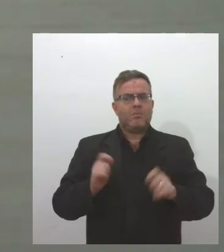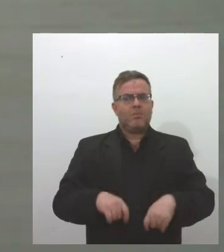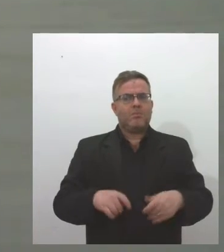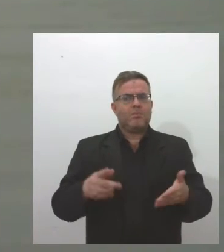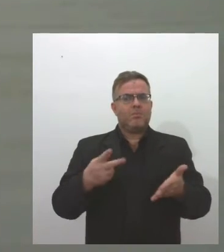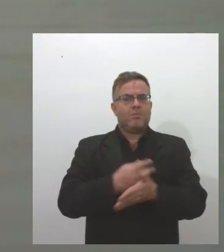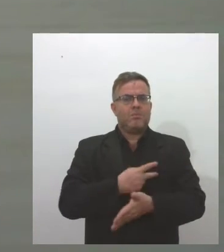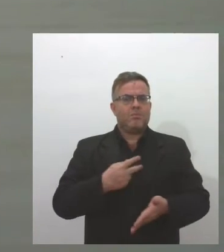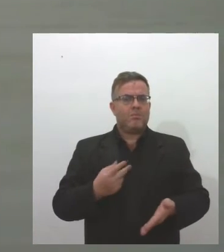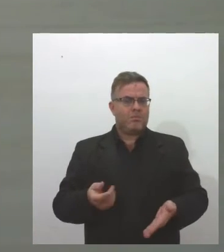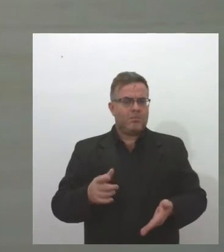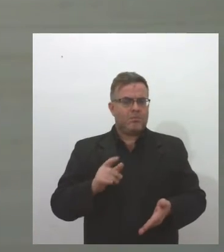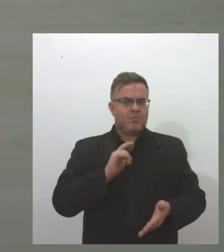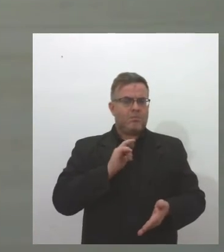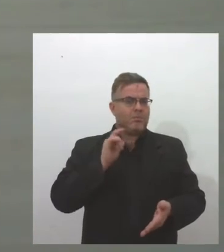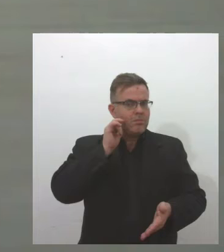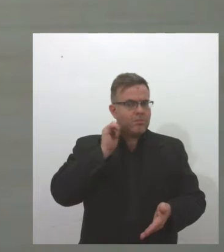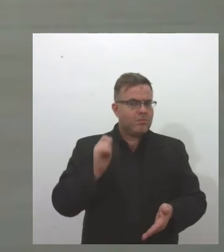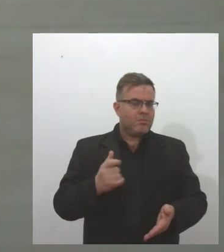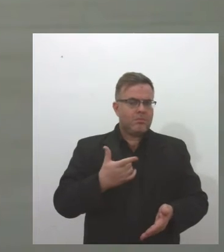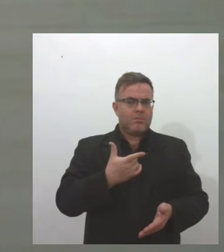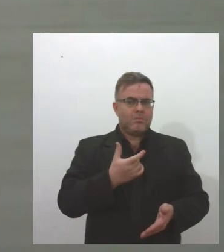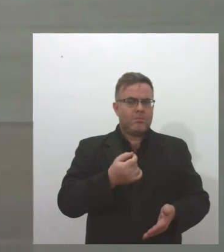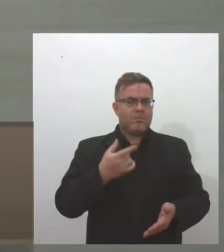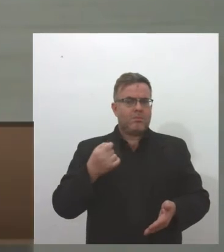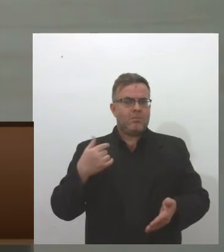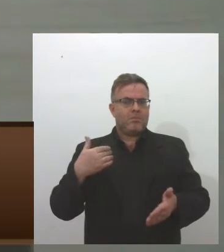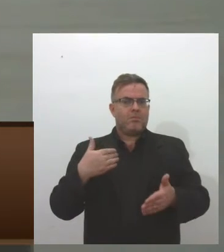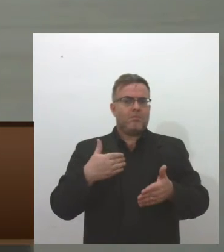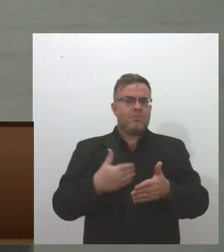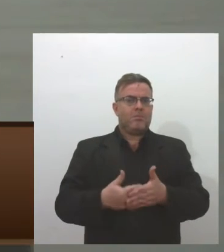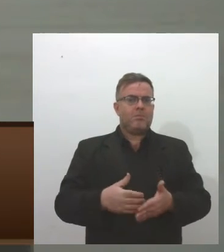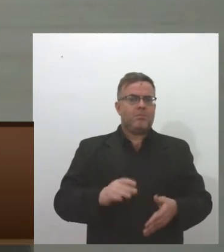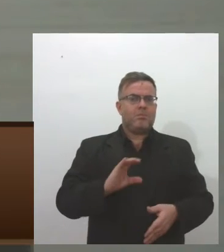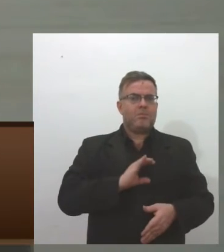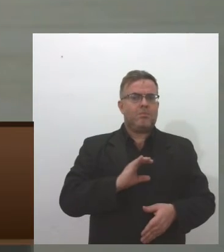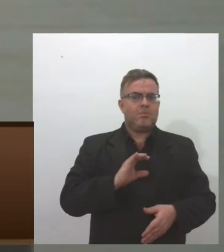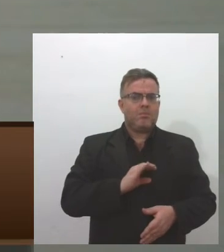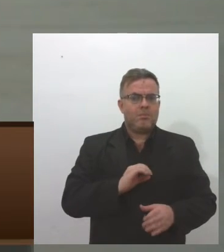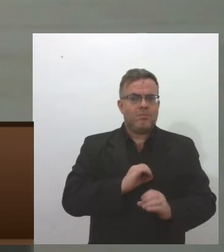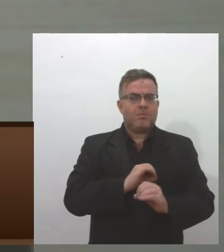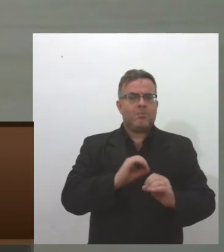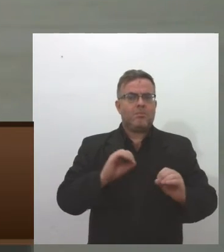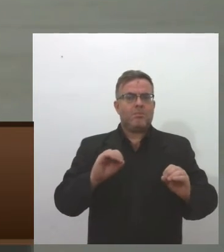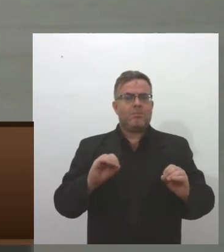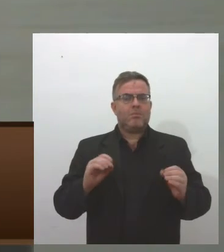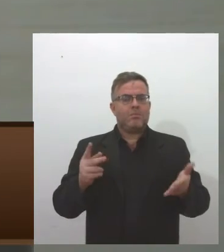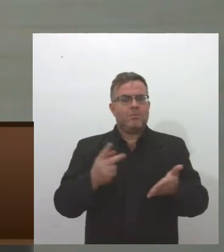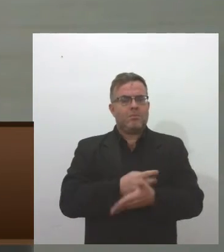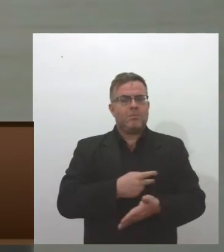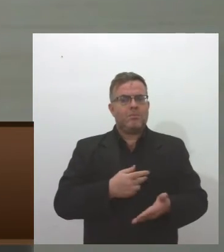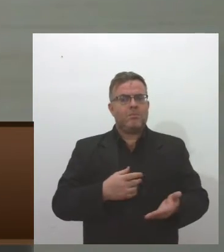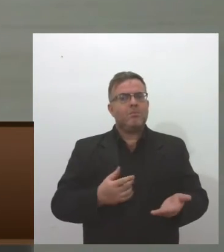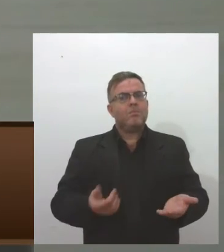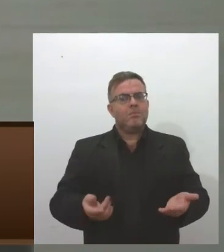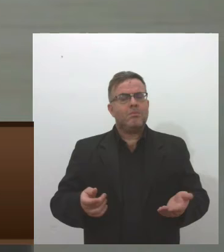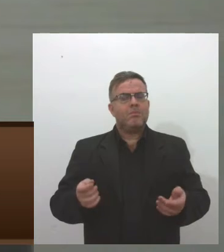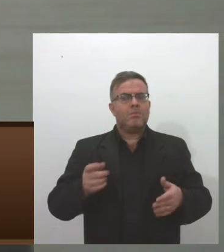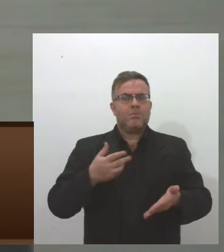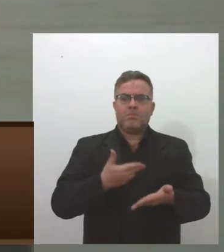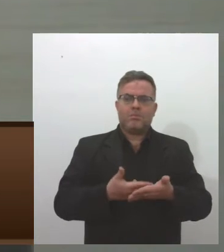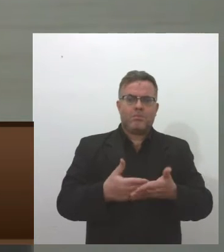Covid-19 em abril de 2020, Capela zerou o número de casos ativos de internados e